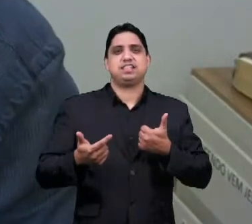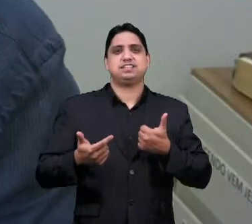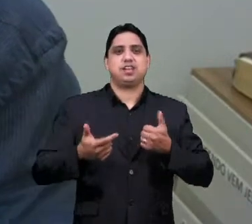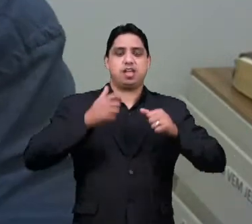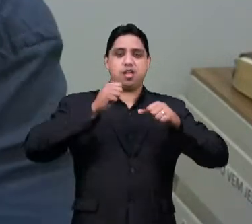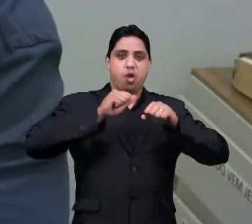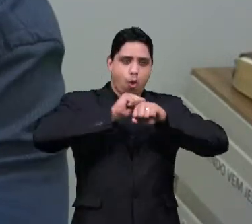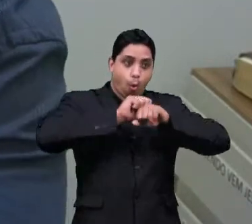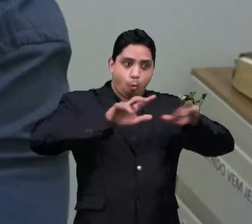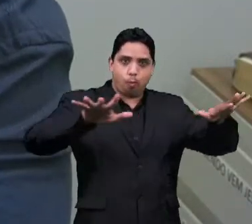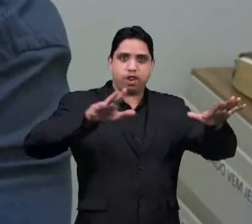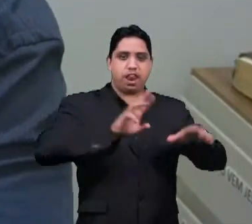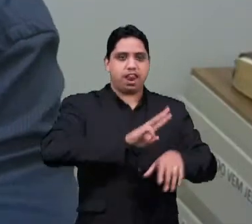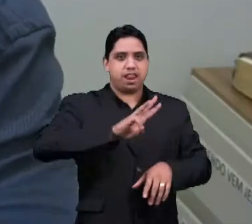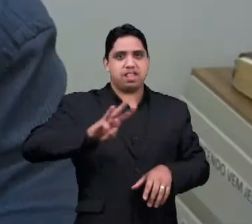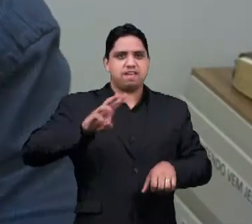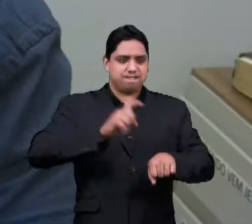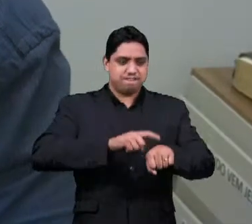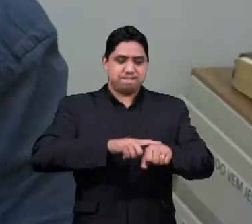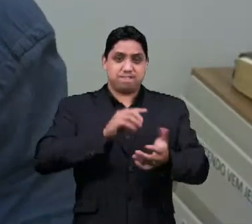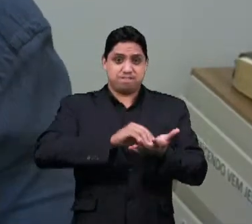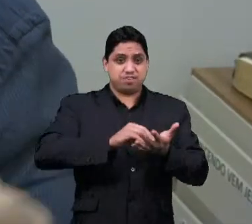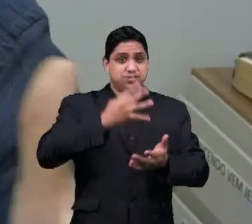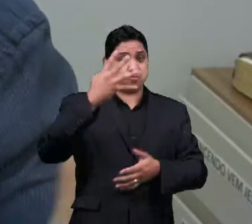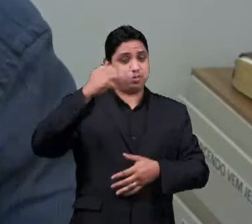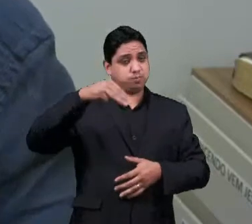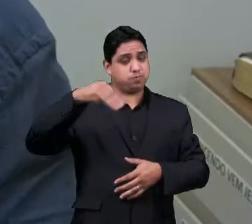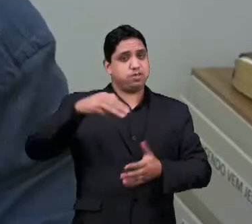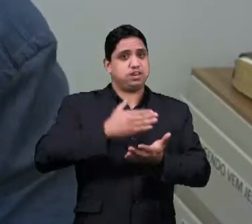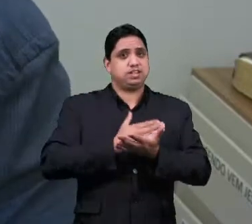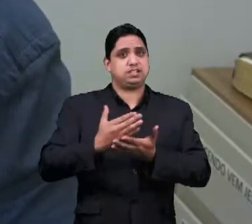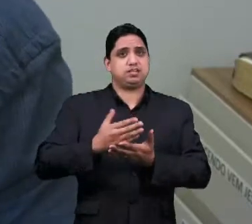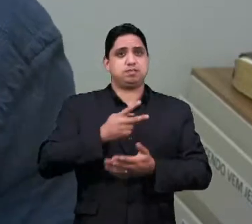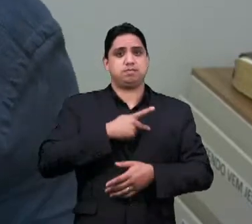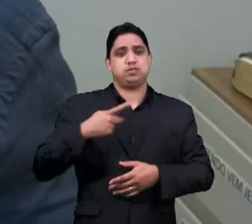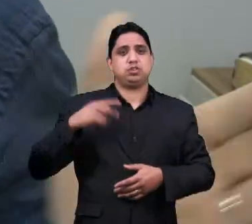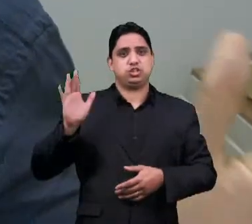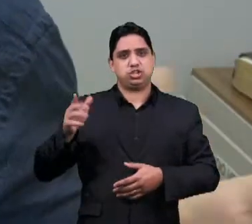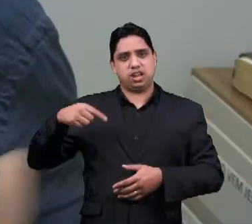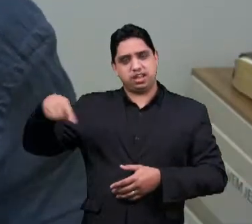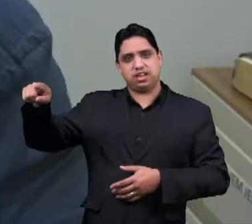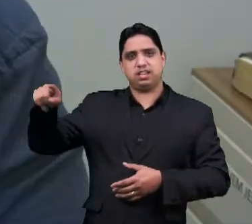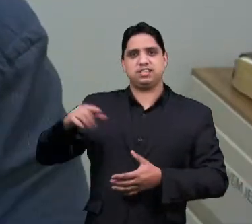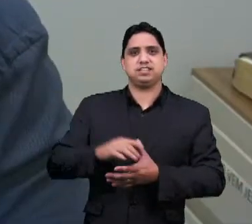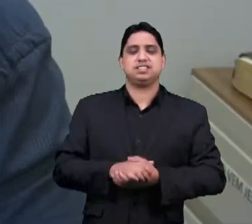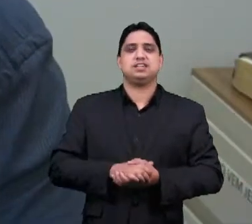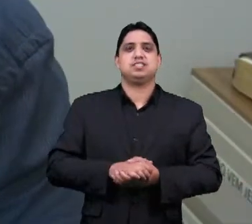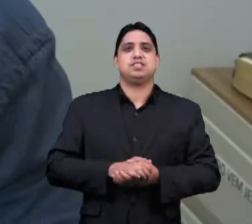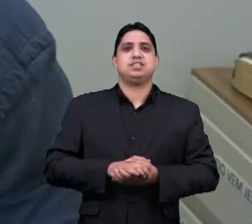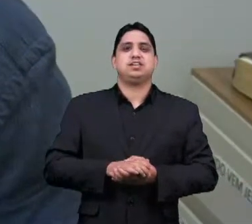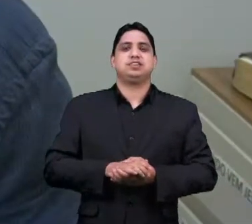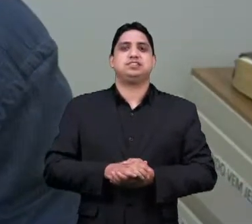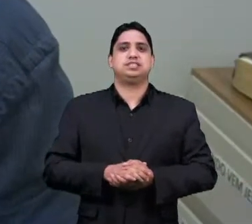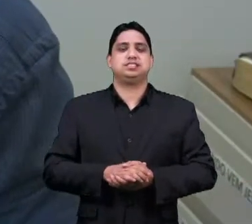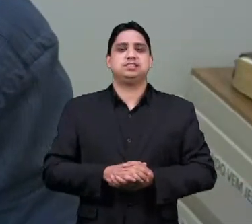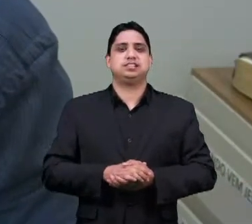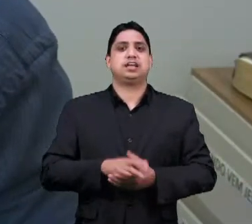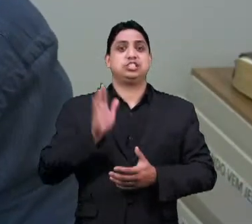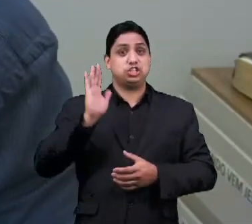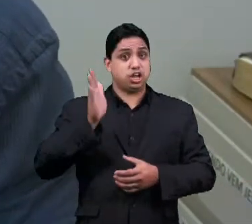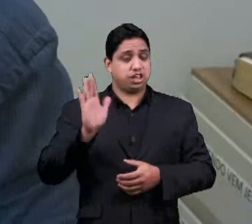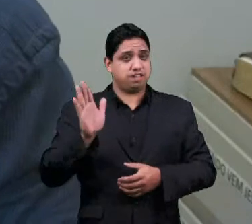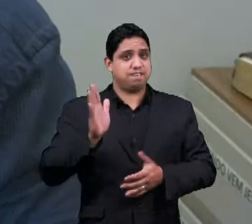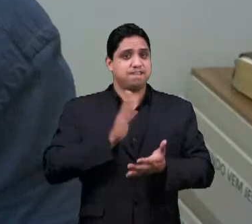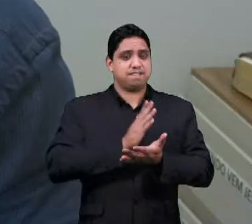compartilhe o link. Daqui um pouquinho, faltam 4 minutos para começar. Os pastores já estão saindo, estão se dirigindo para o Estúdio 2. Já, o